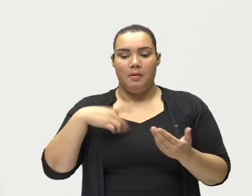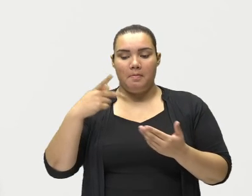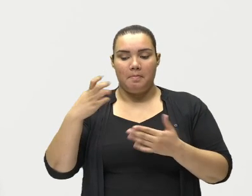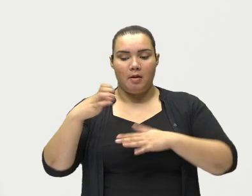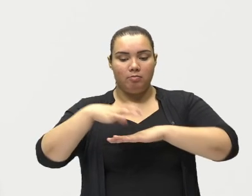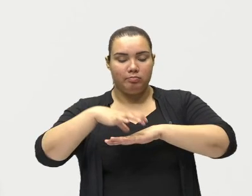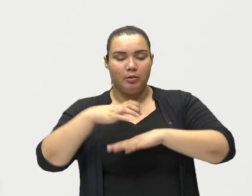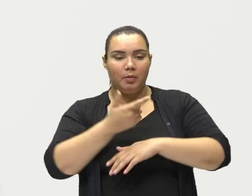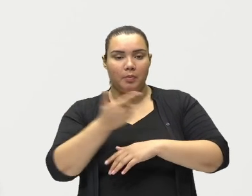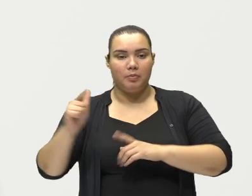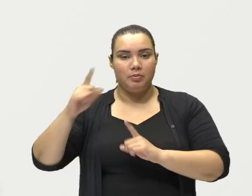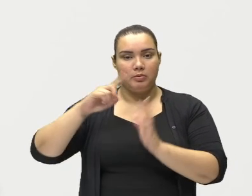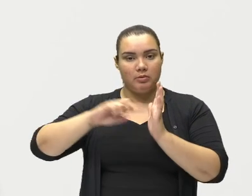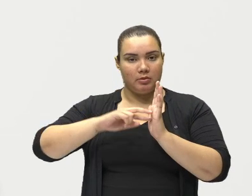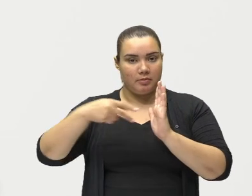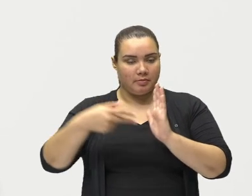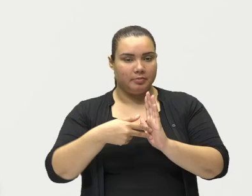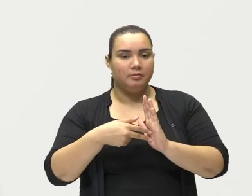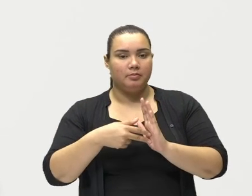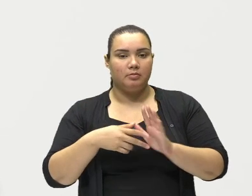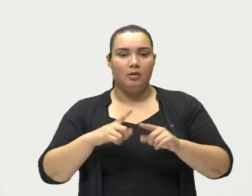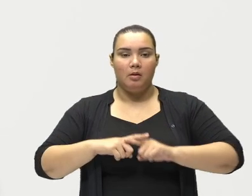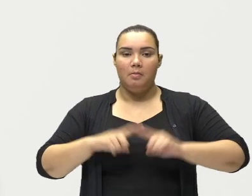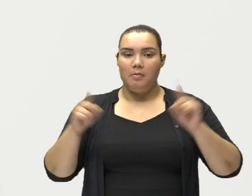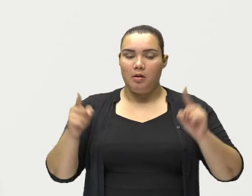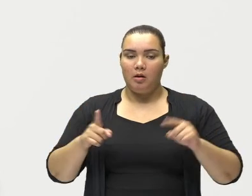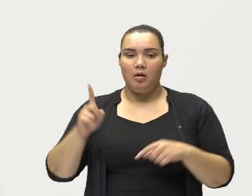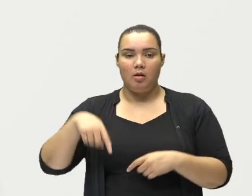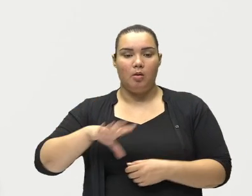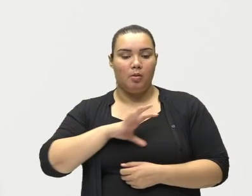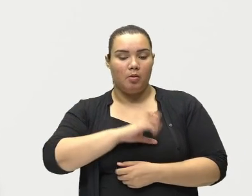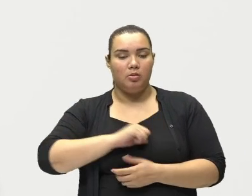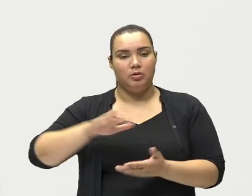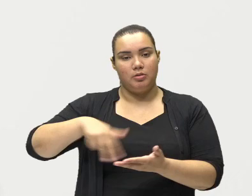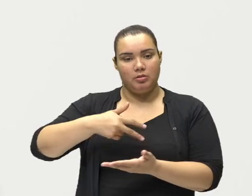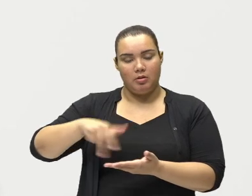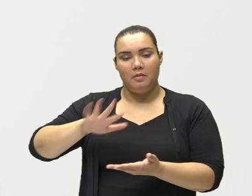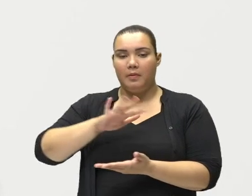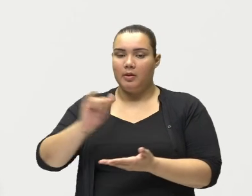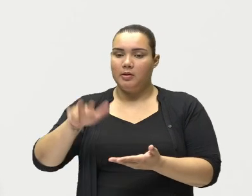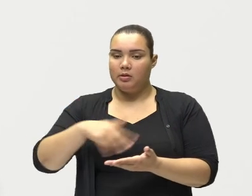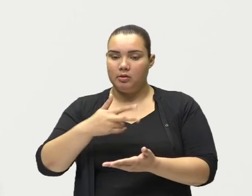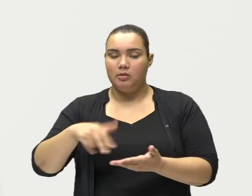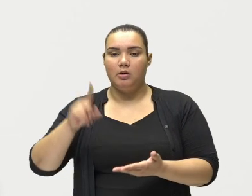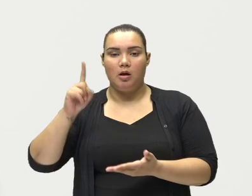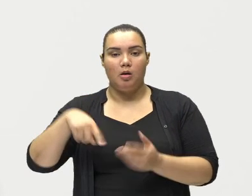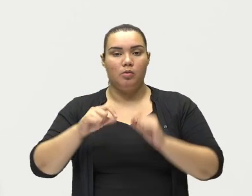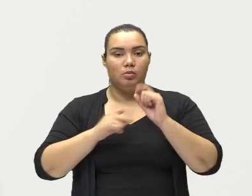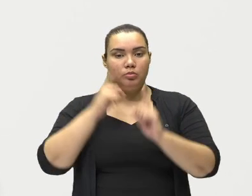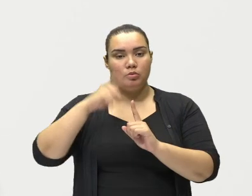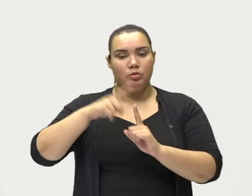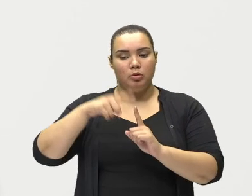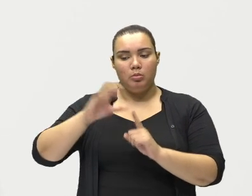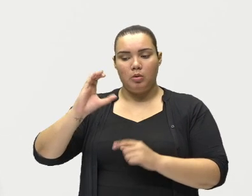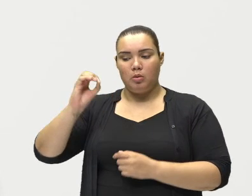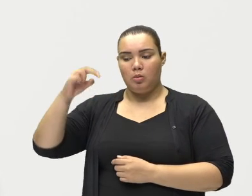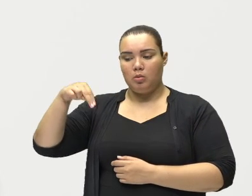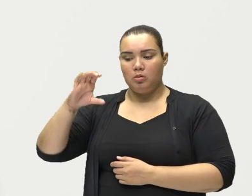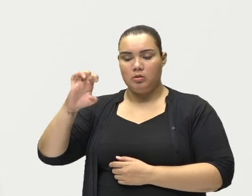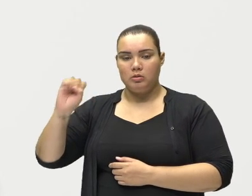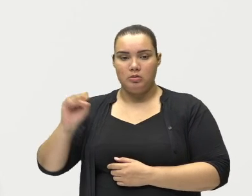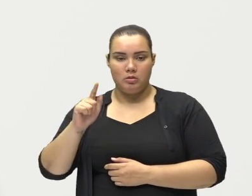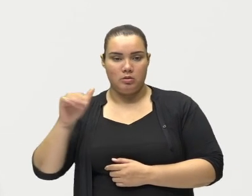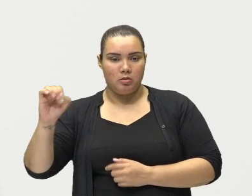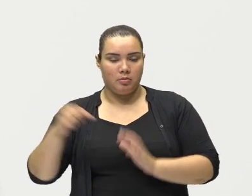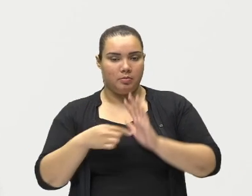coisa. Então ele tá com o pé quebrado, mas ele gosta de dançar e ele vai dançar. É uma concessão que ele está fazendo. O embora aí traz